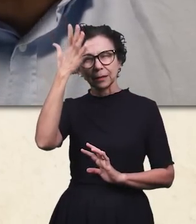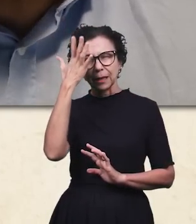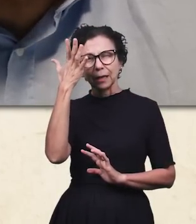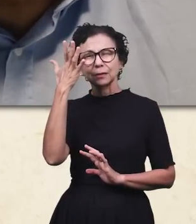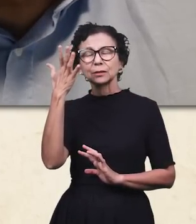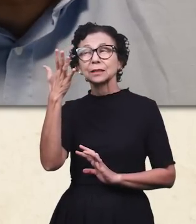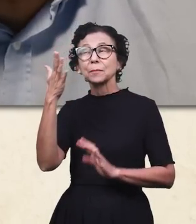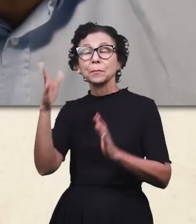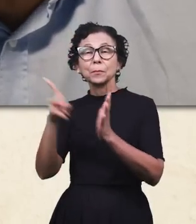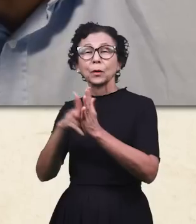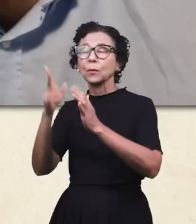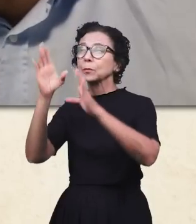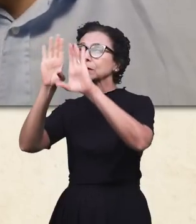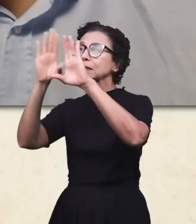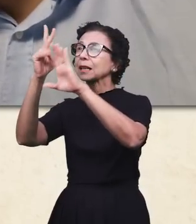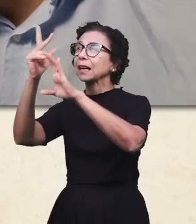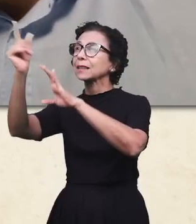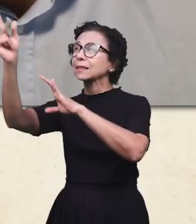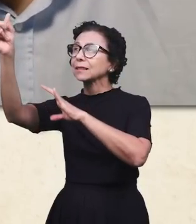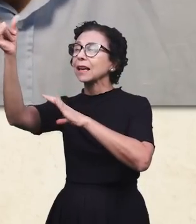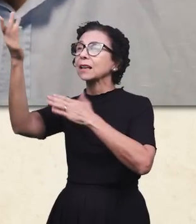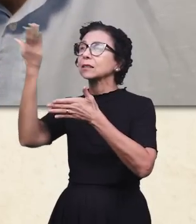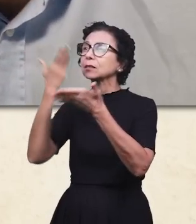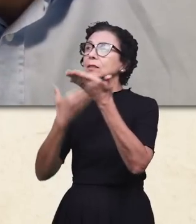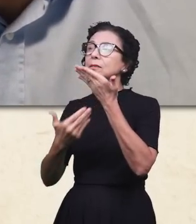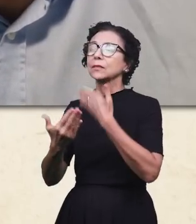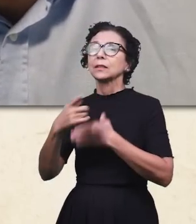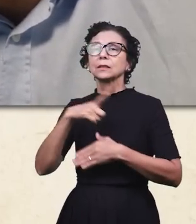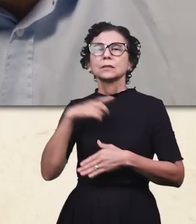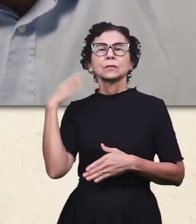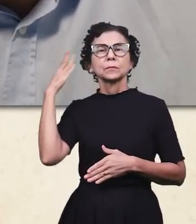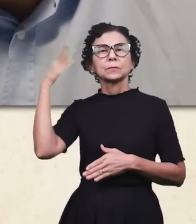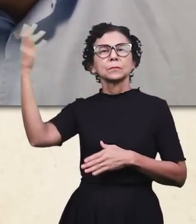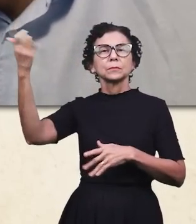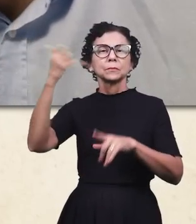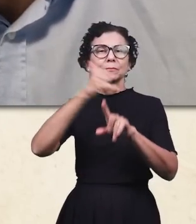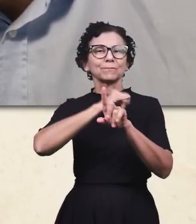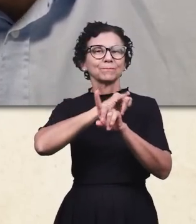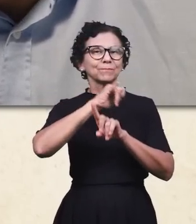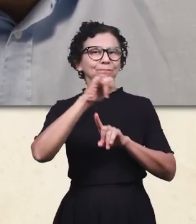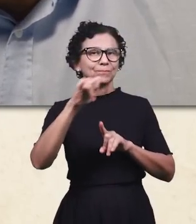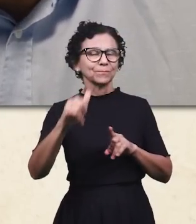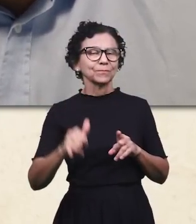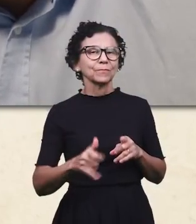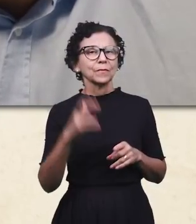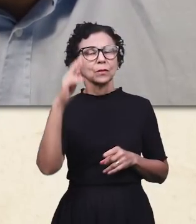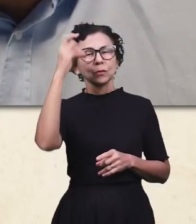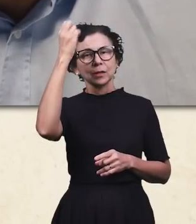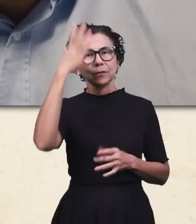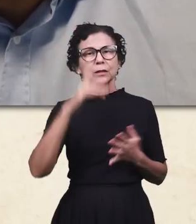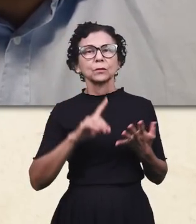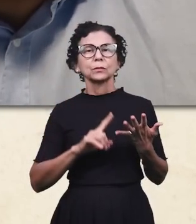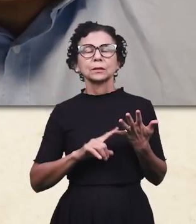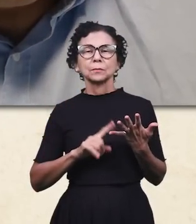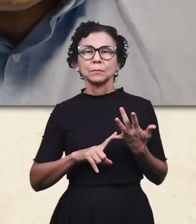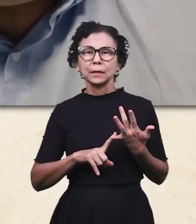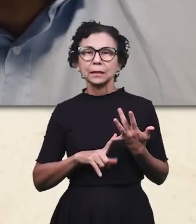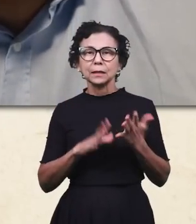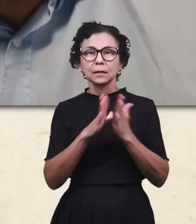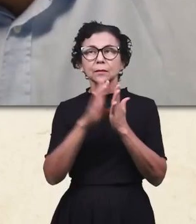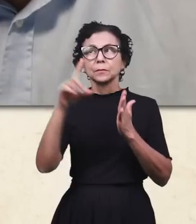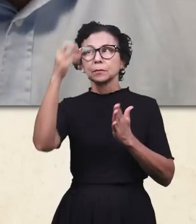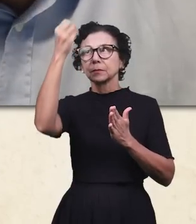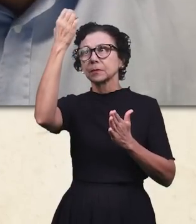que trazem da eternidade uma operação, uma mensagem profética de Deus. O Senhor revelou também que nós teríamos